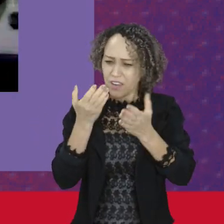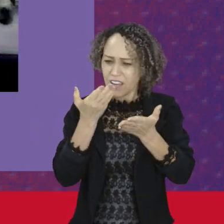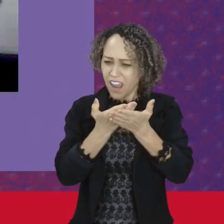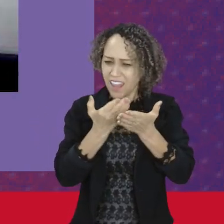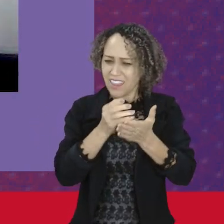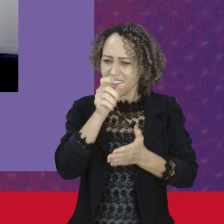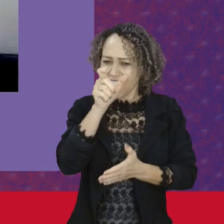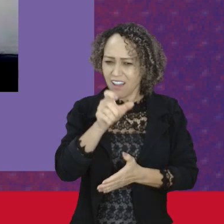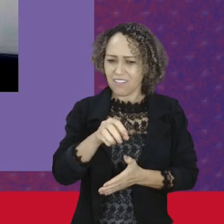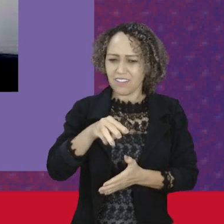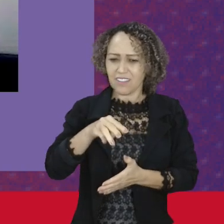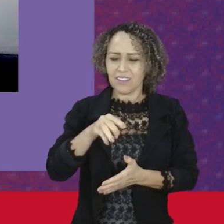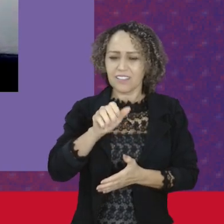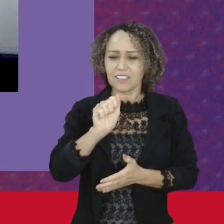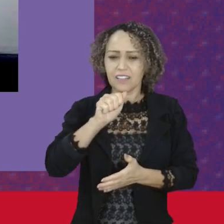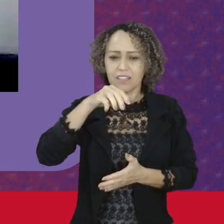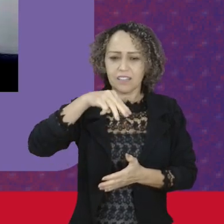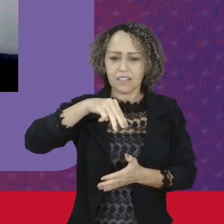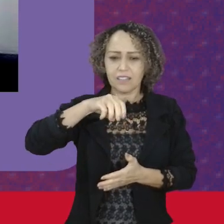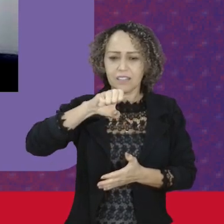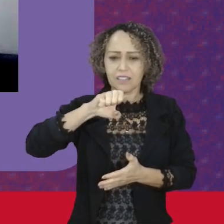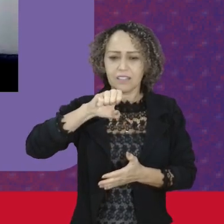mesmo,